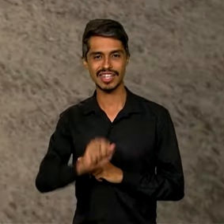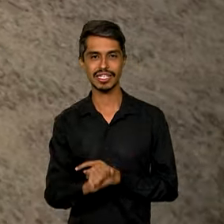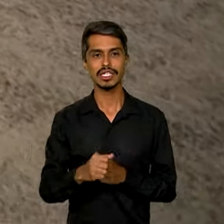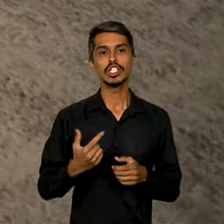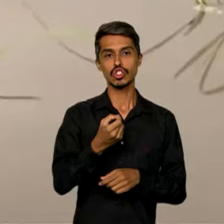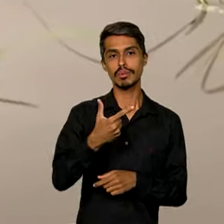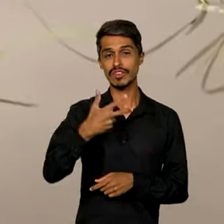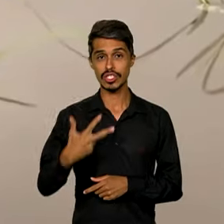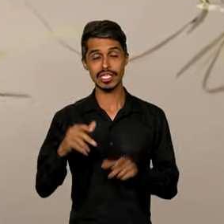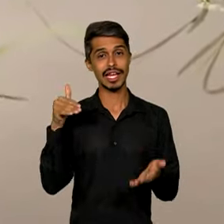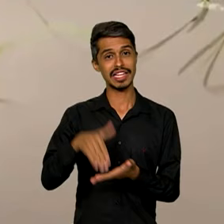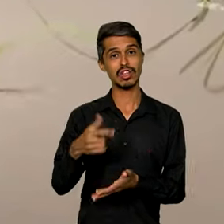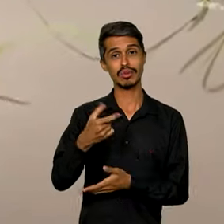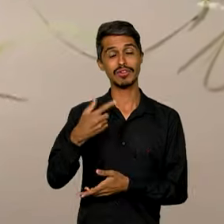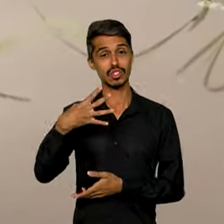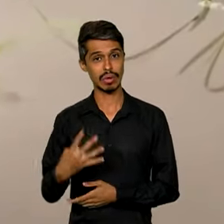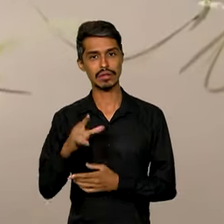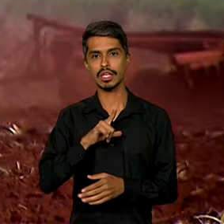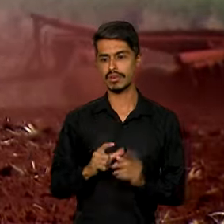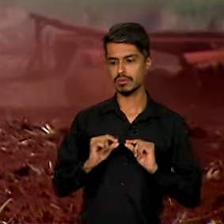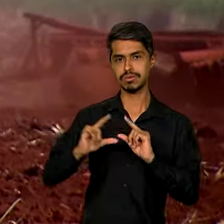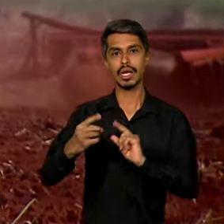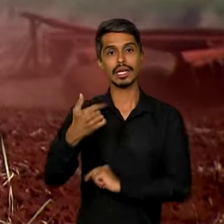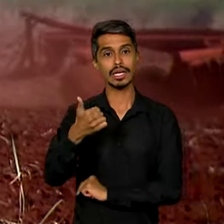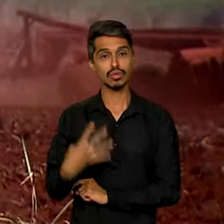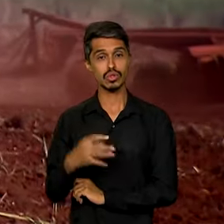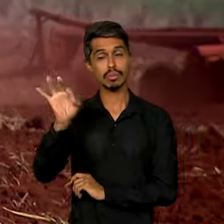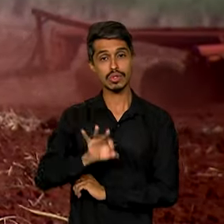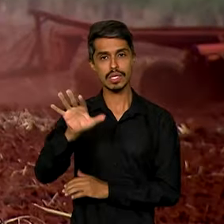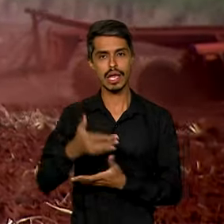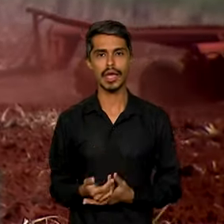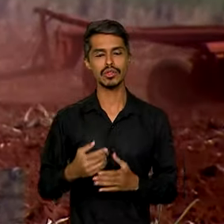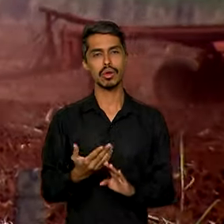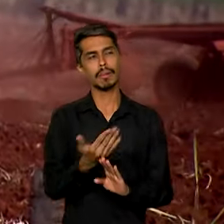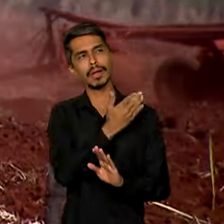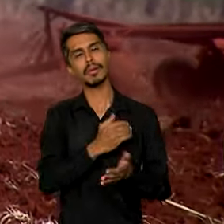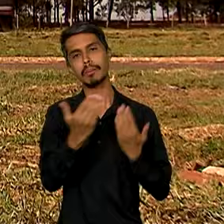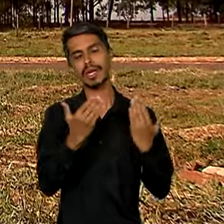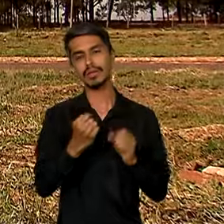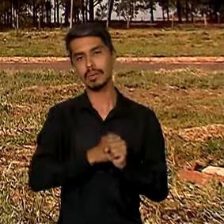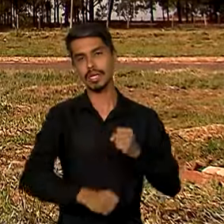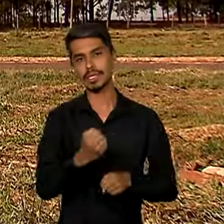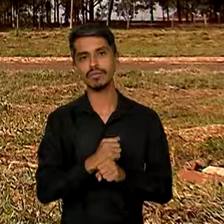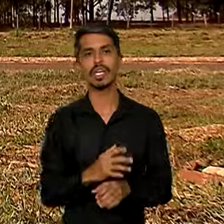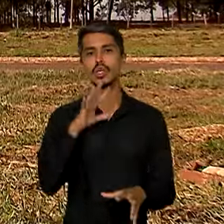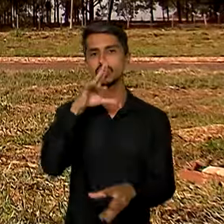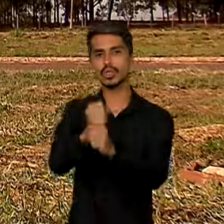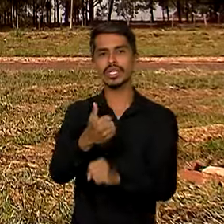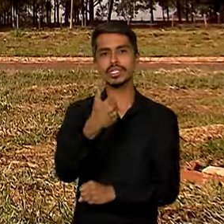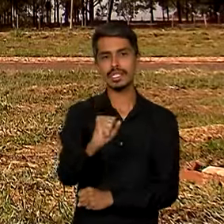2023-2024 teve 14% de crescimento nos últimos 4 meses em relação ao ano passado e já soma mais